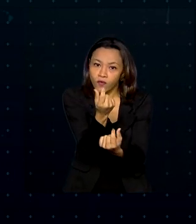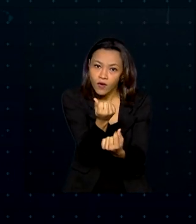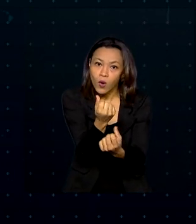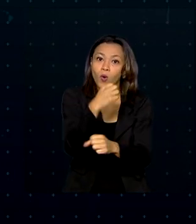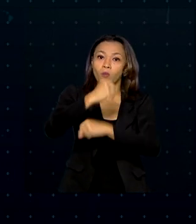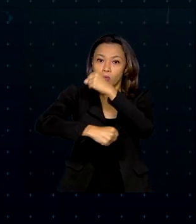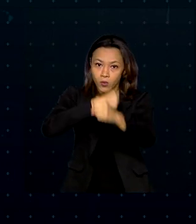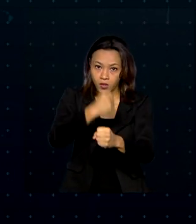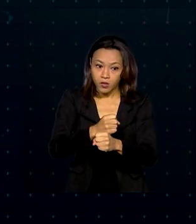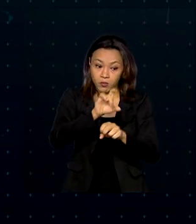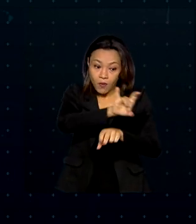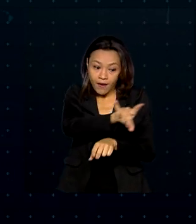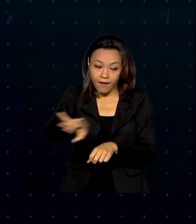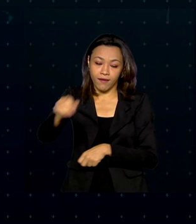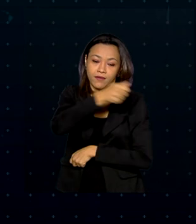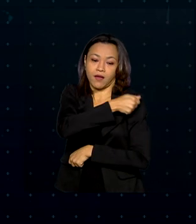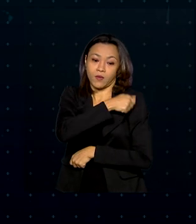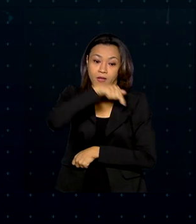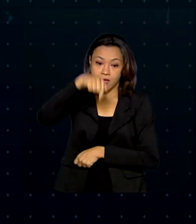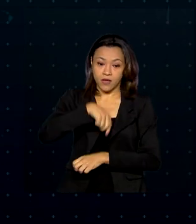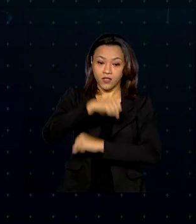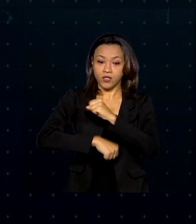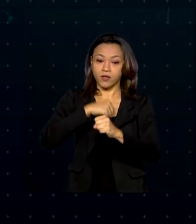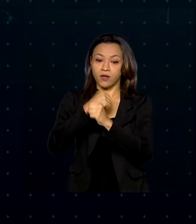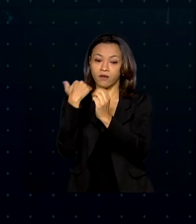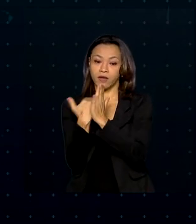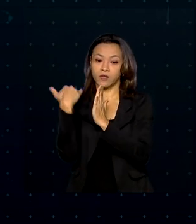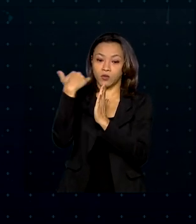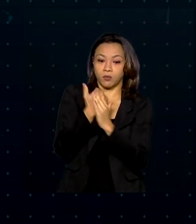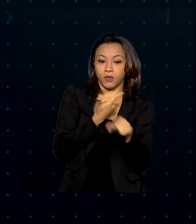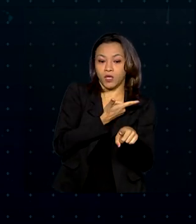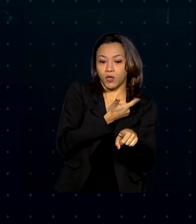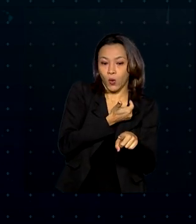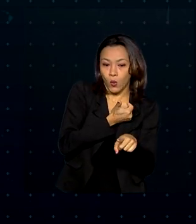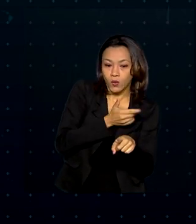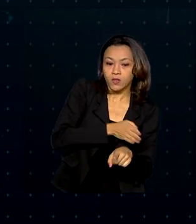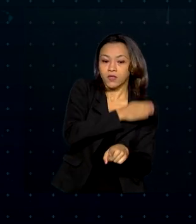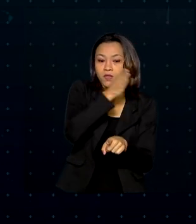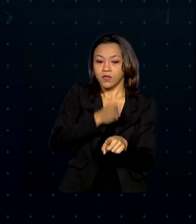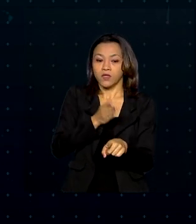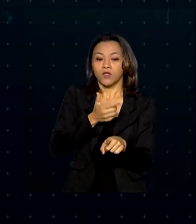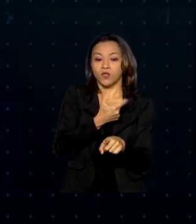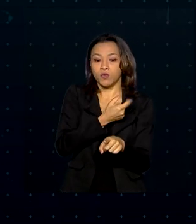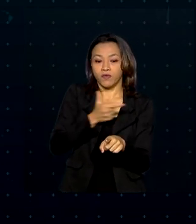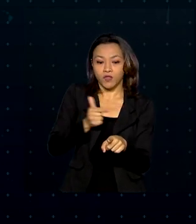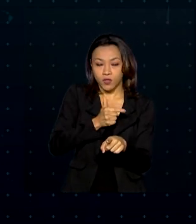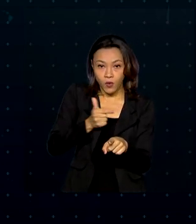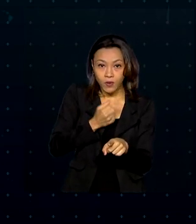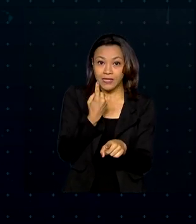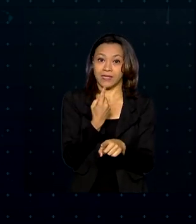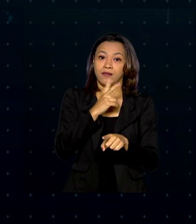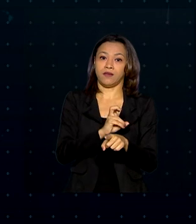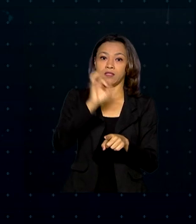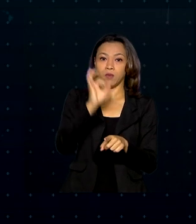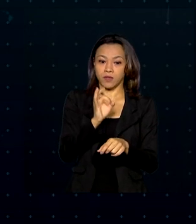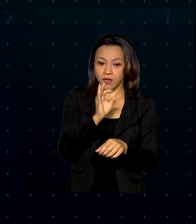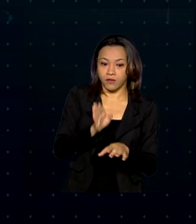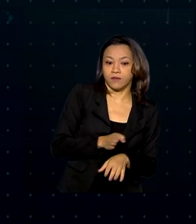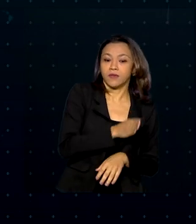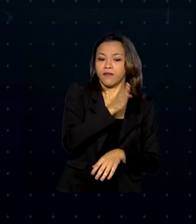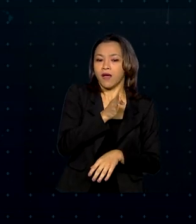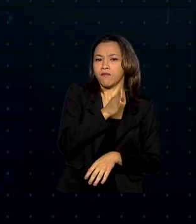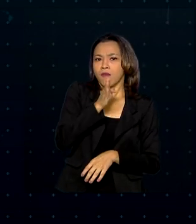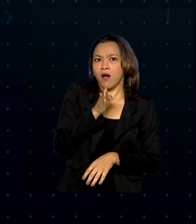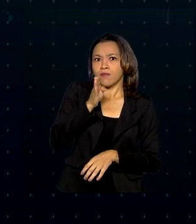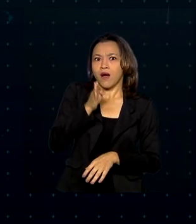Neste ano, o valor vai subir para 12%. Em 2022, passa para 15% e